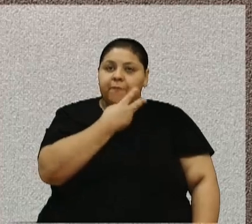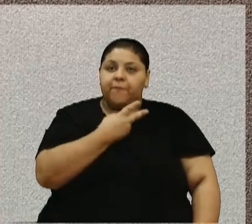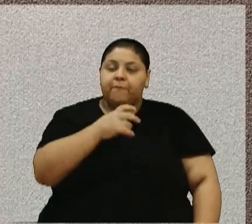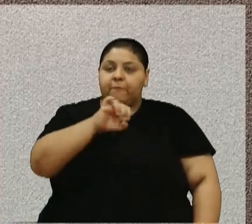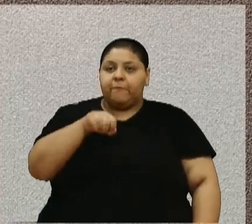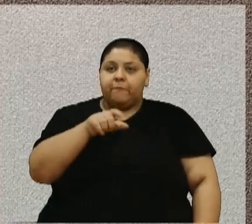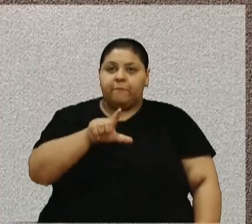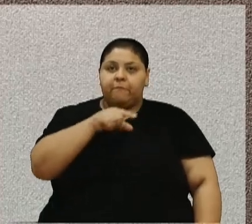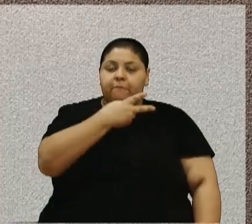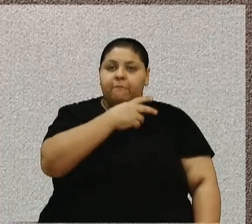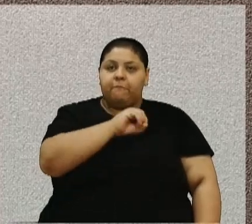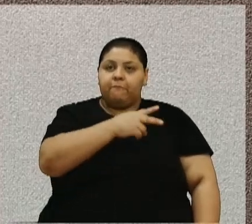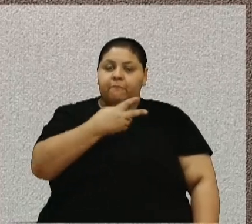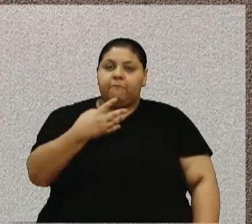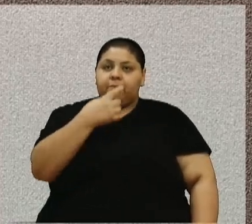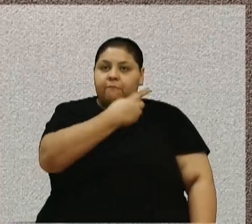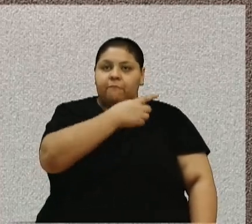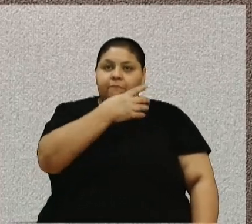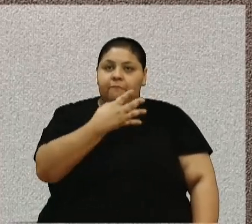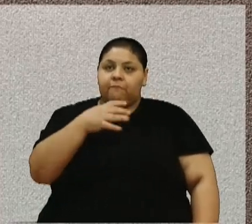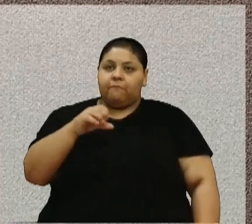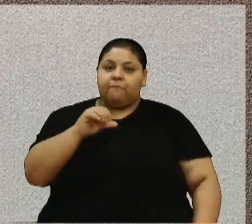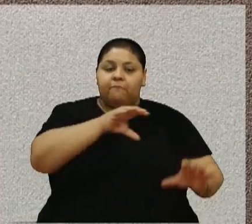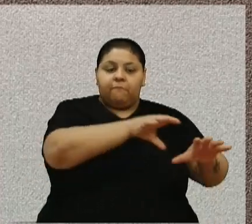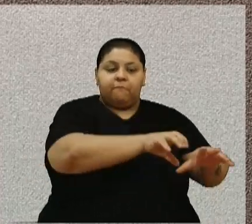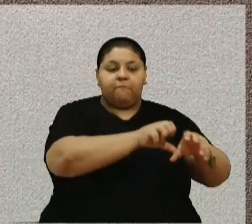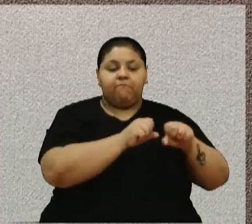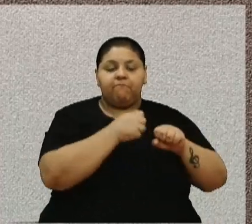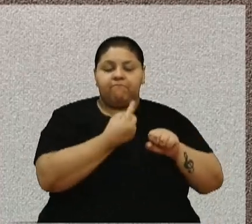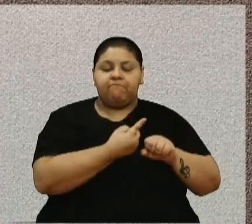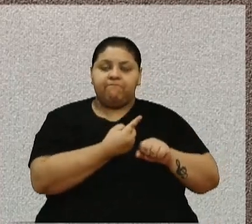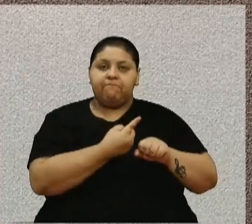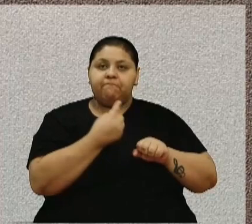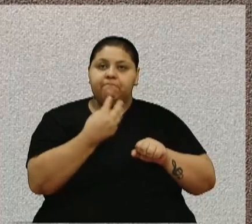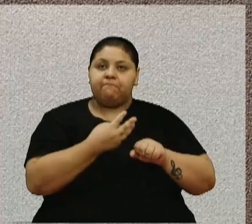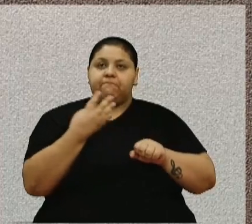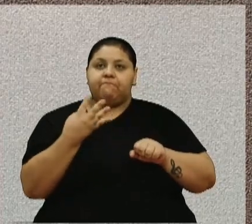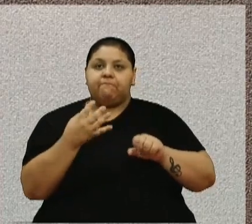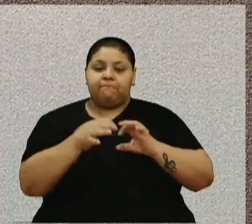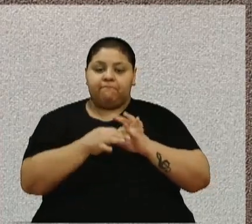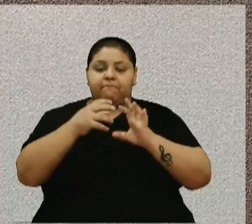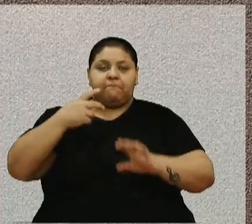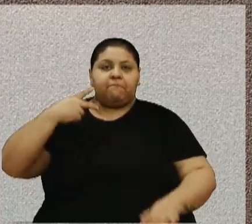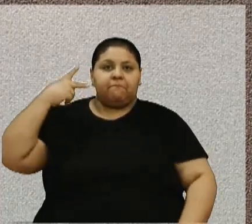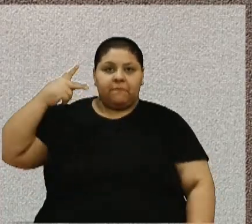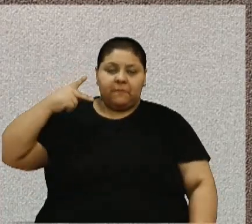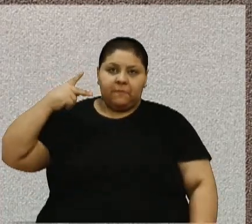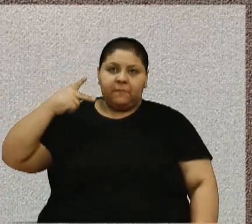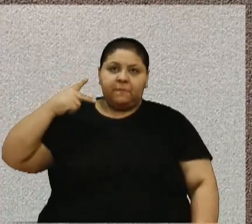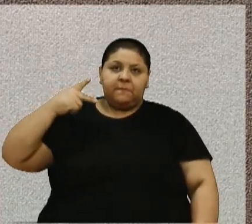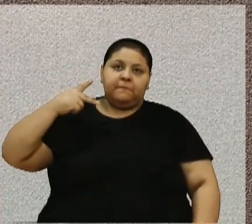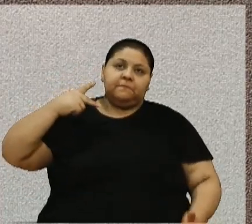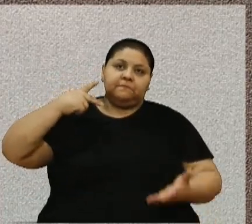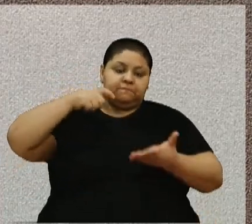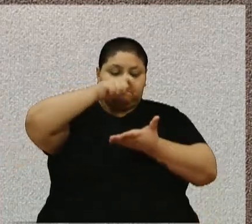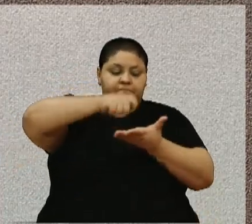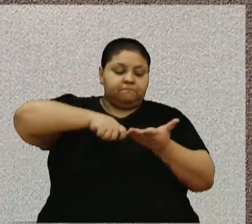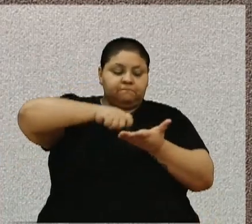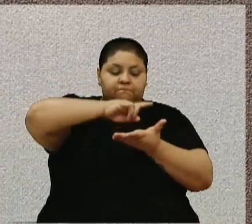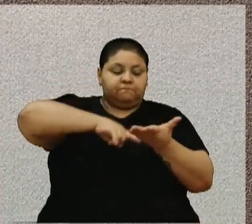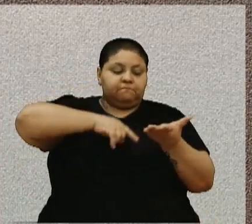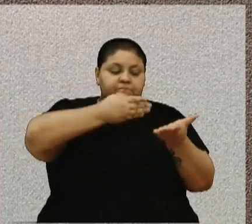de 2024, 149 anos da colonização e 134 anos da emancipação política. Assinam